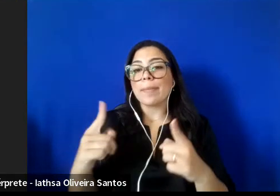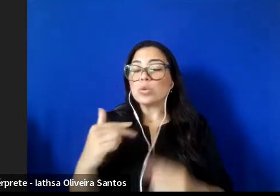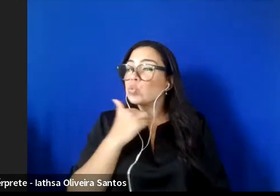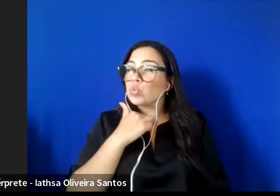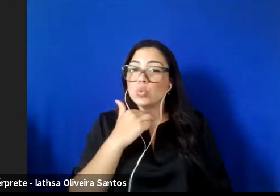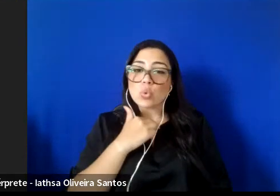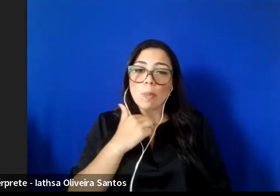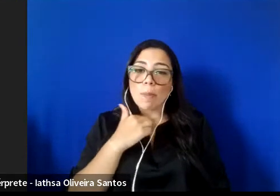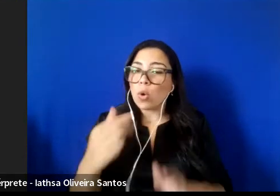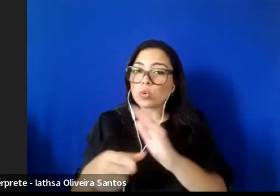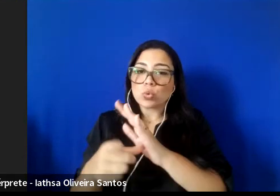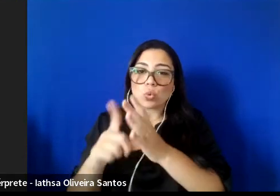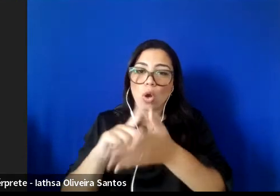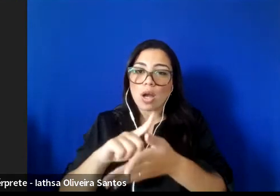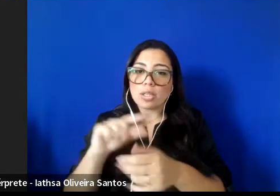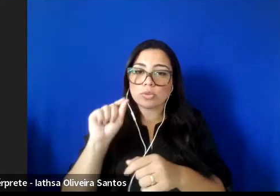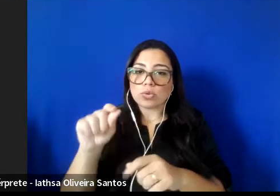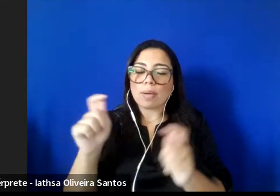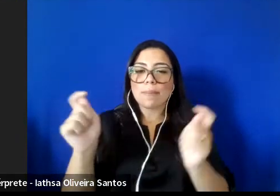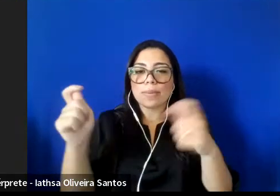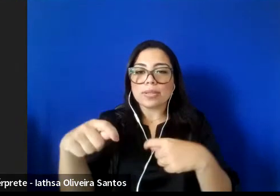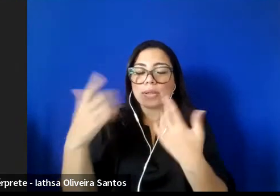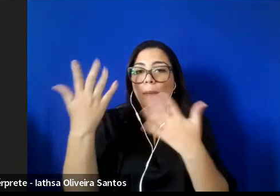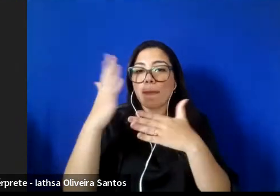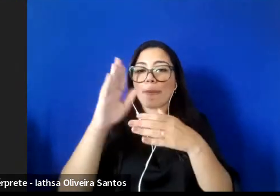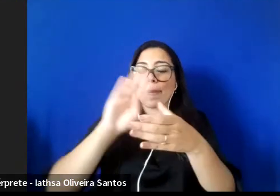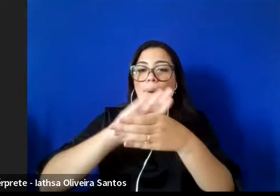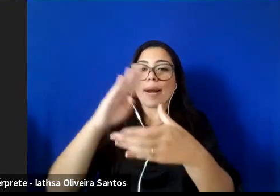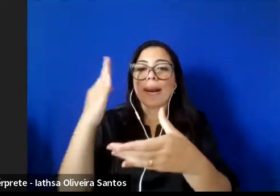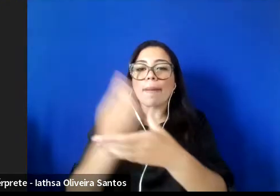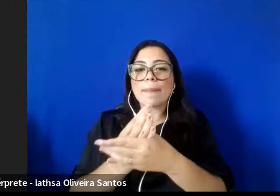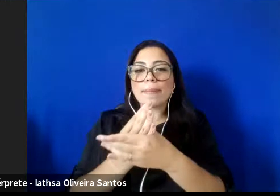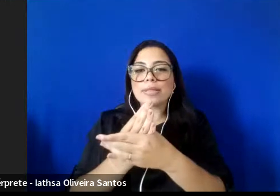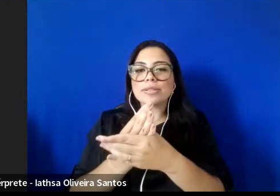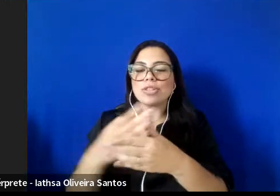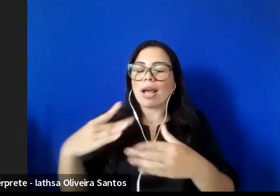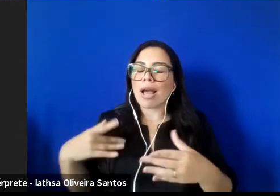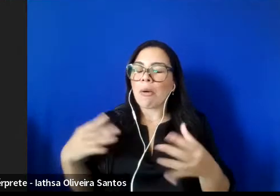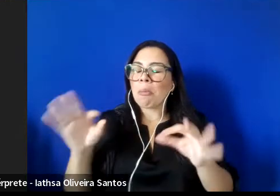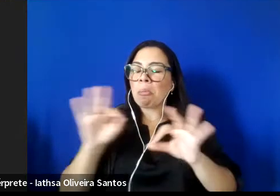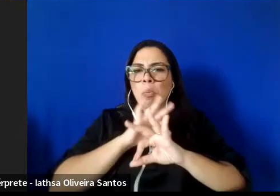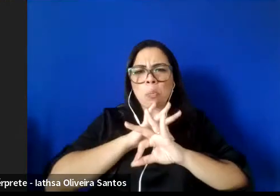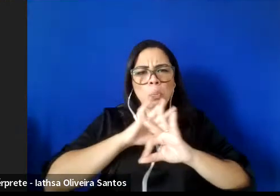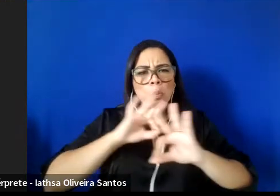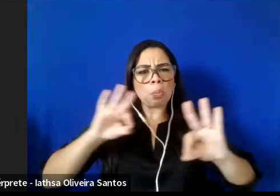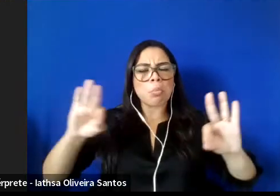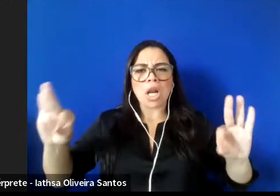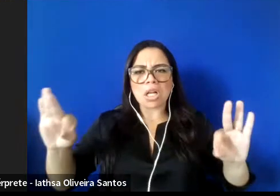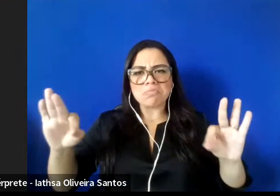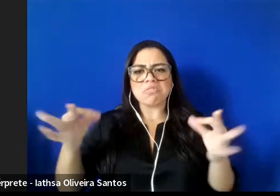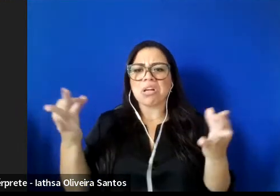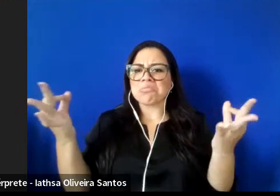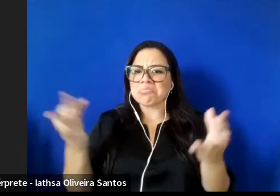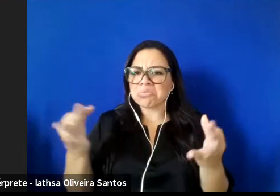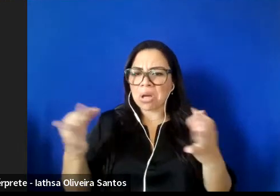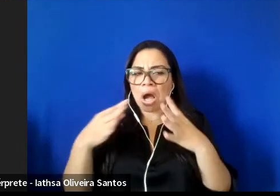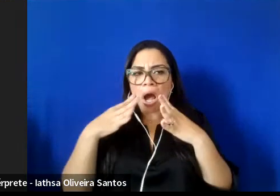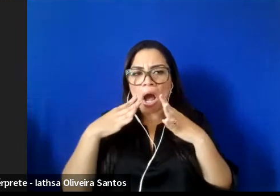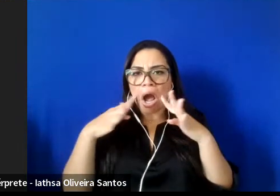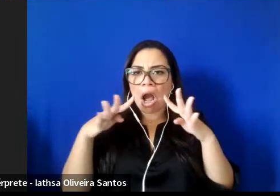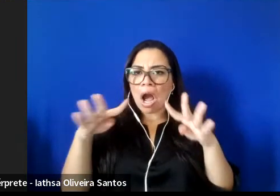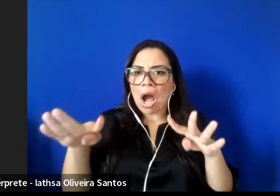sem primeiro dar os parabéns à Emerge, dizer que eu fiquei extremamente impressionada com a apresentação dos outros